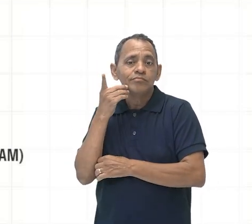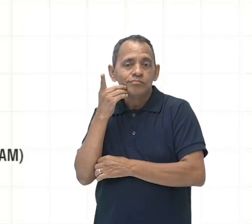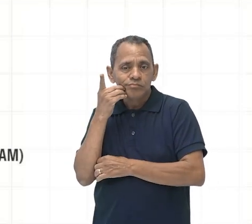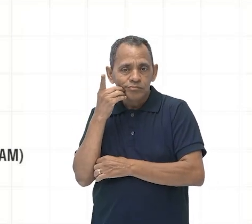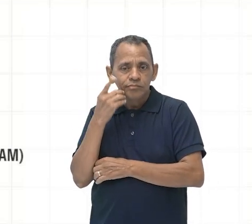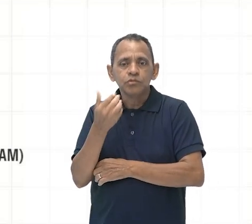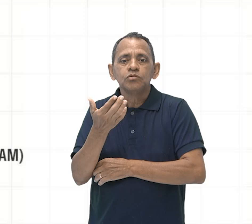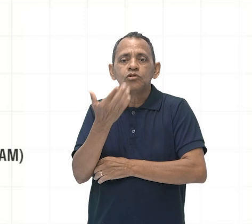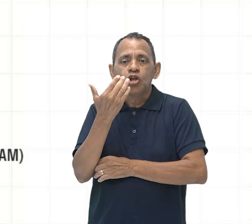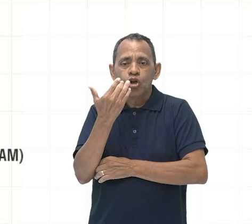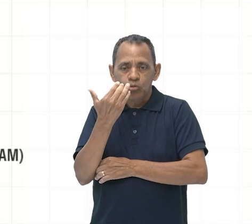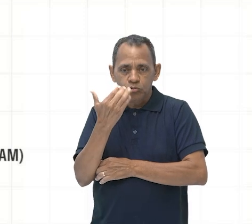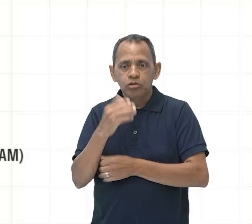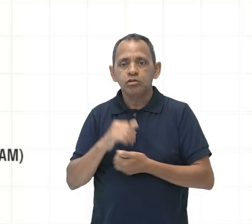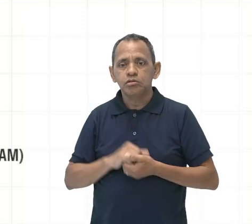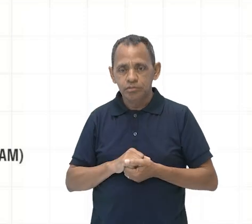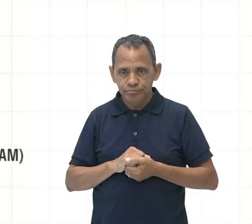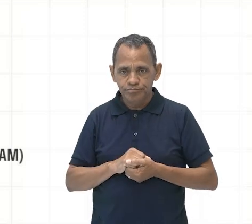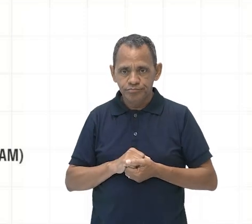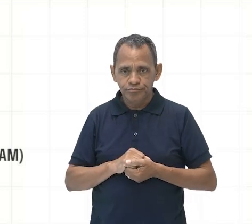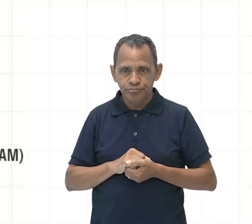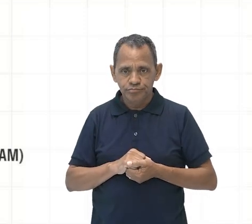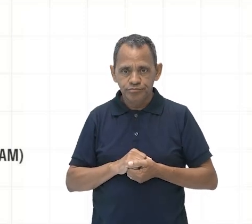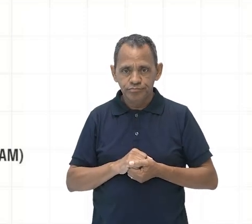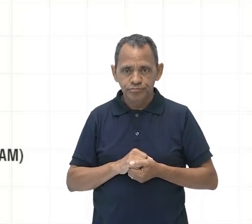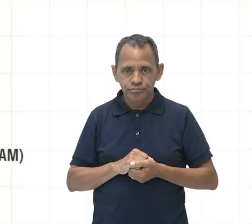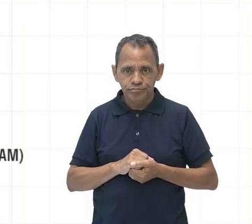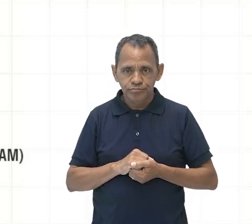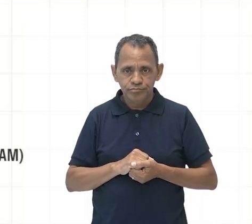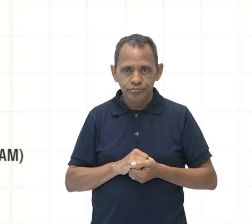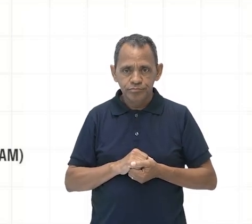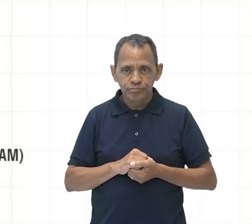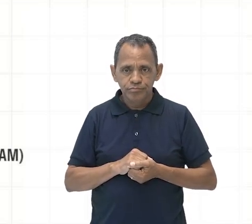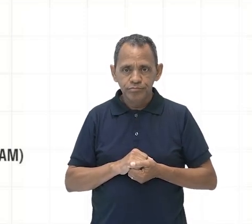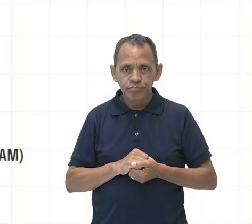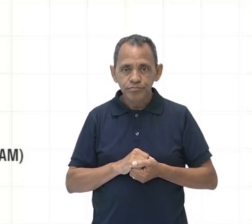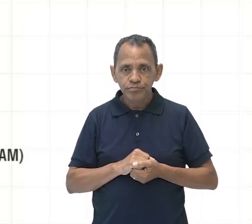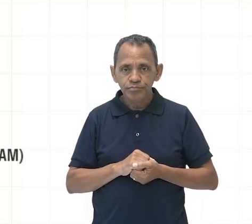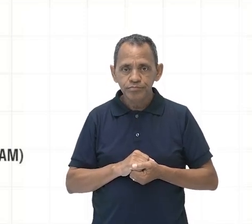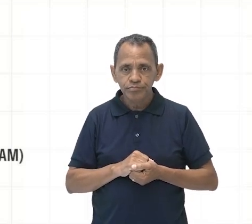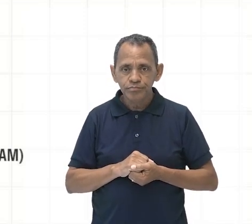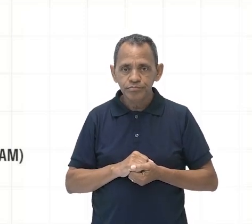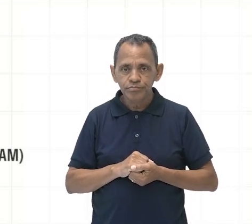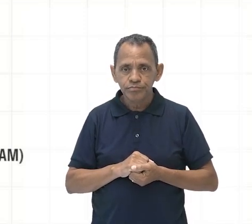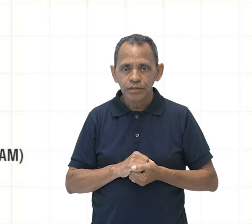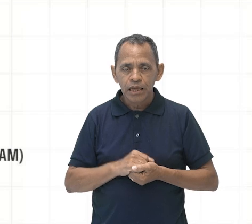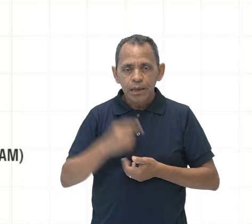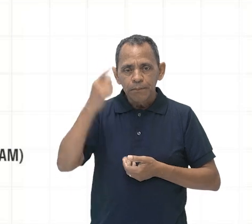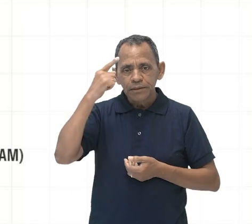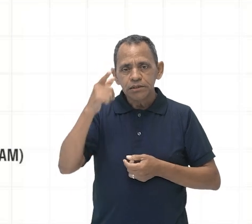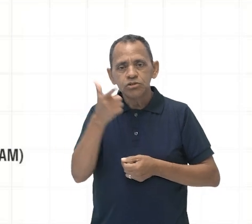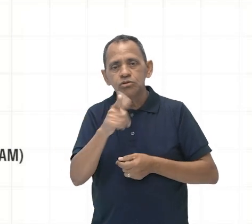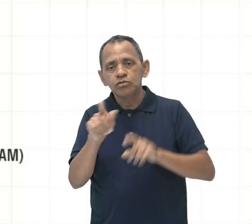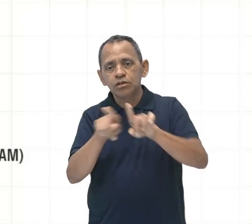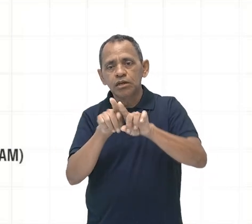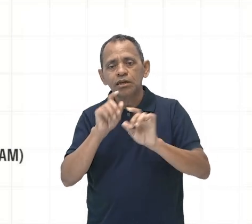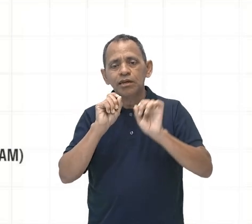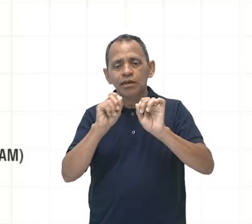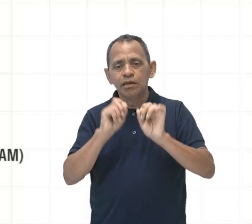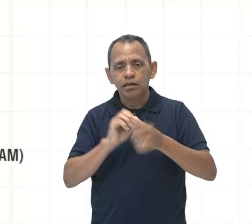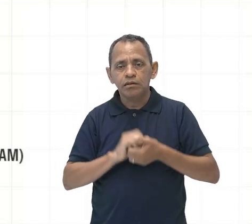quantos dias a comida durará? Então, nós vamos aqui pensar novamente quem são as